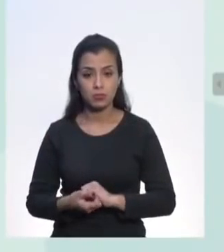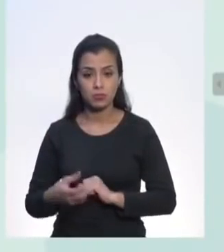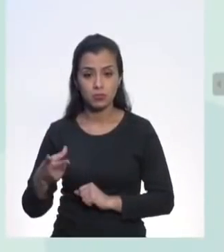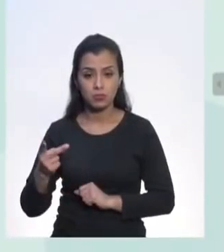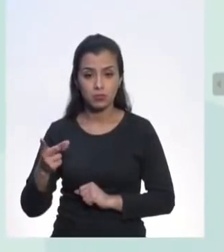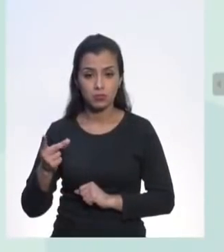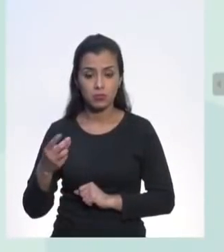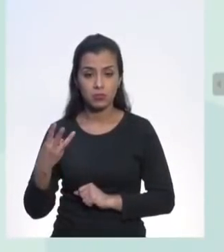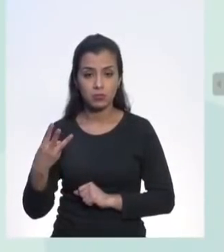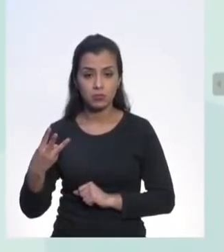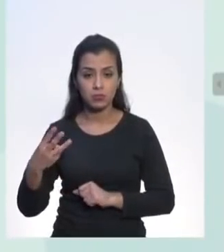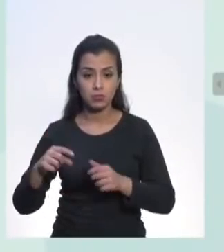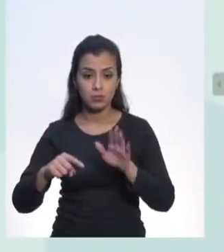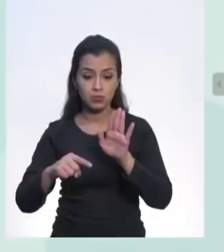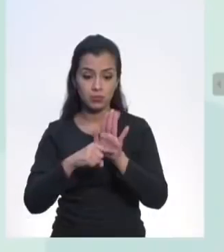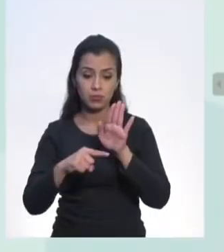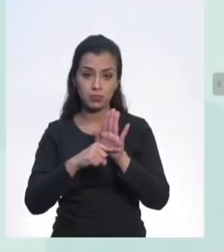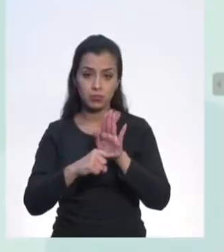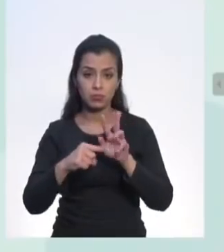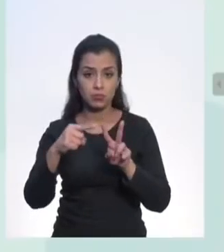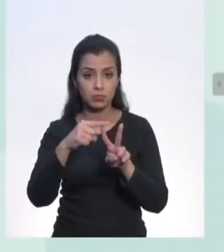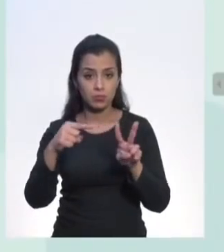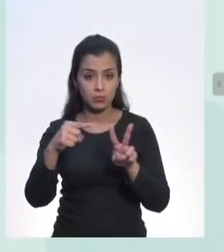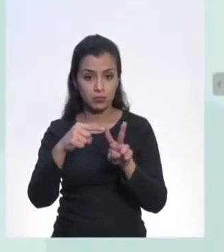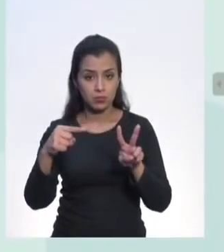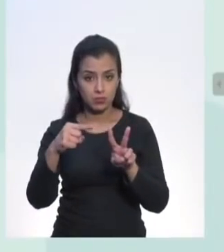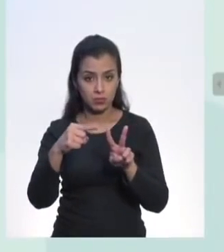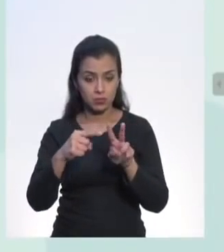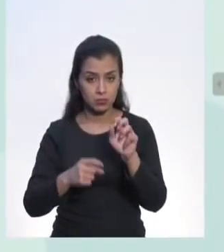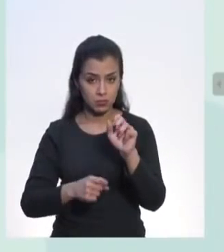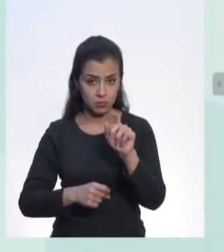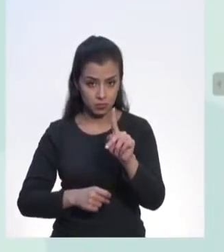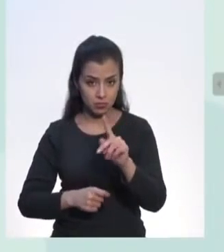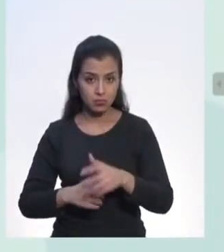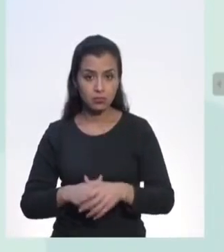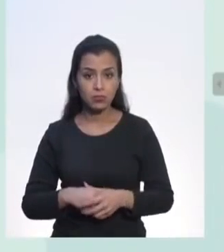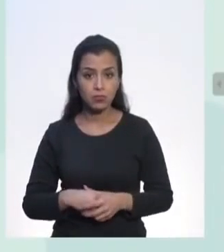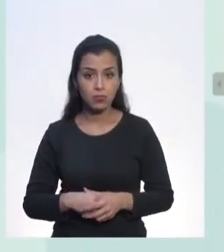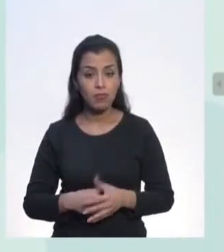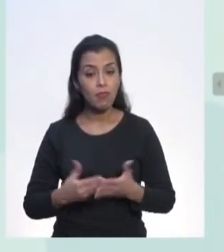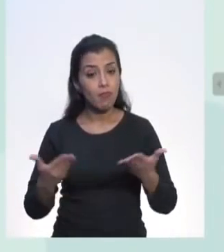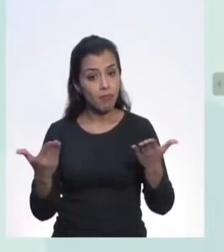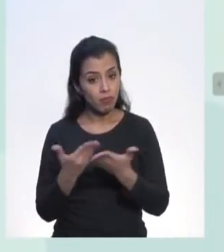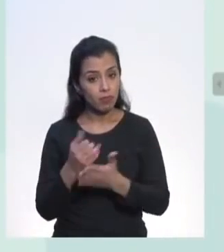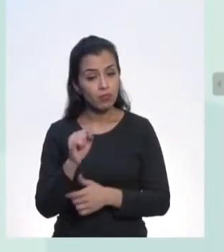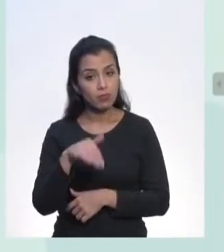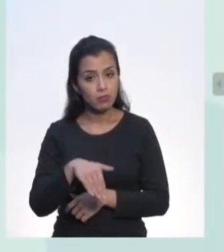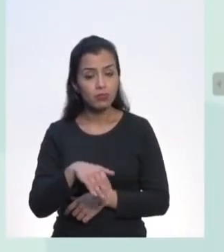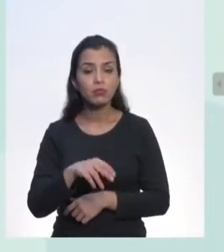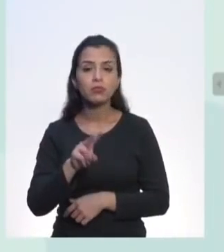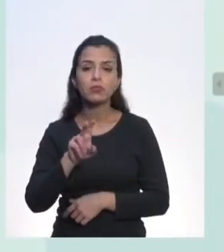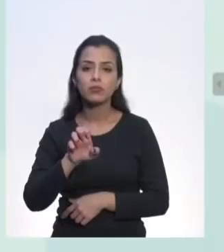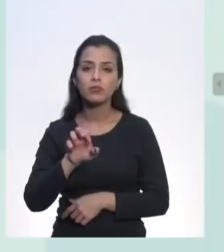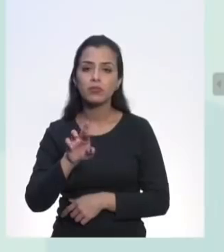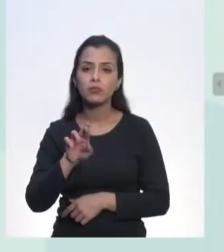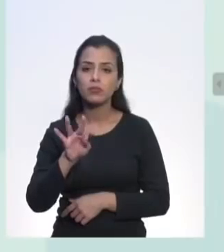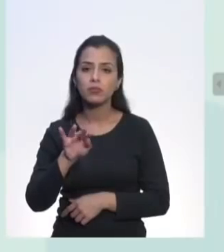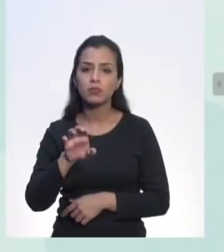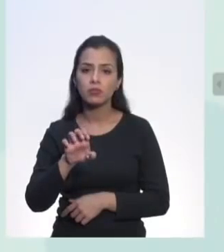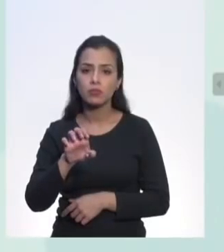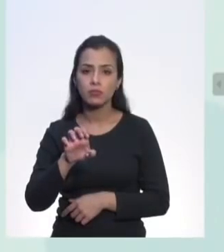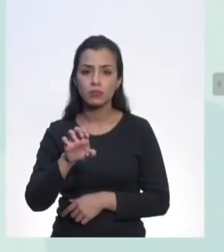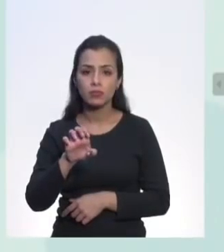de menos. Perfeito? E, finalmente, vamos para o vértice. Então, o vértice vai